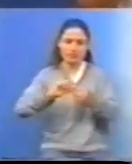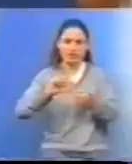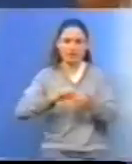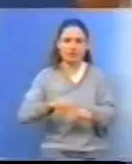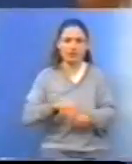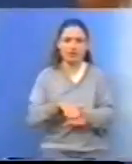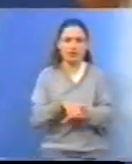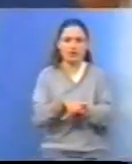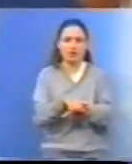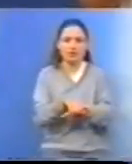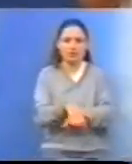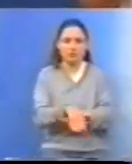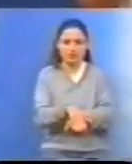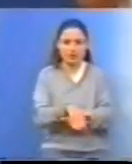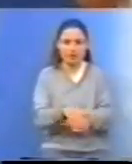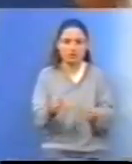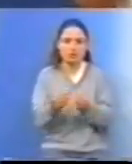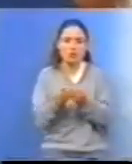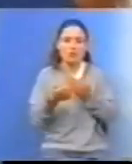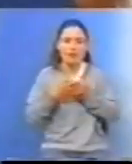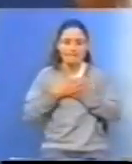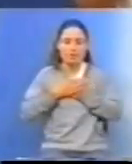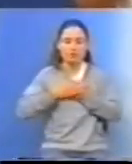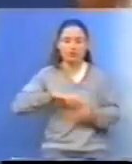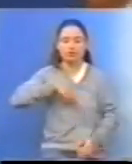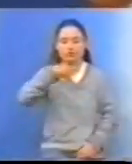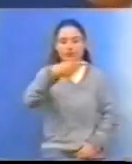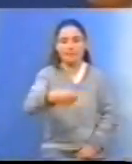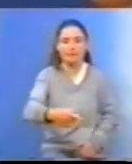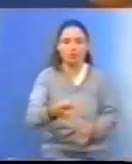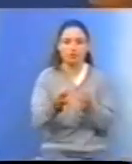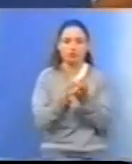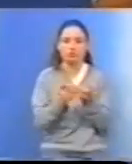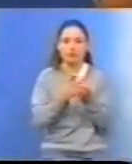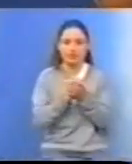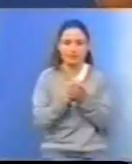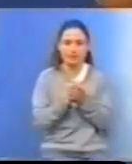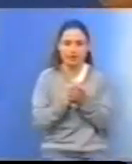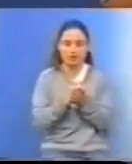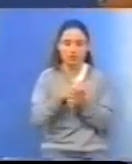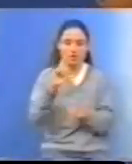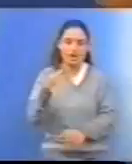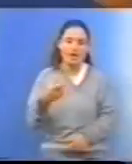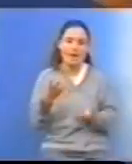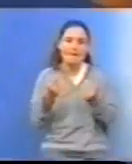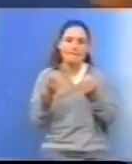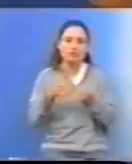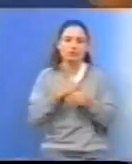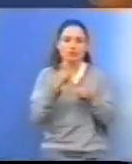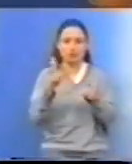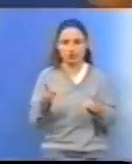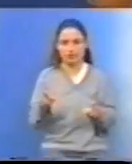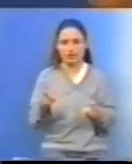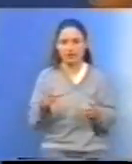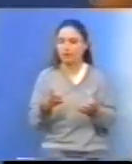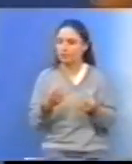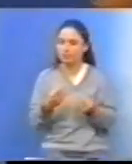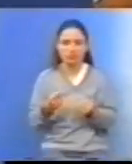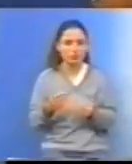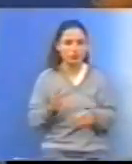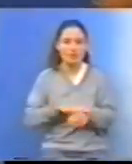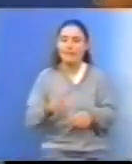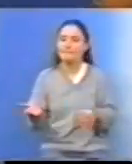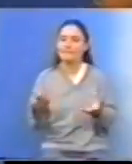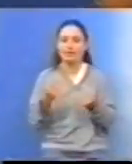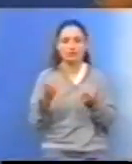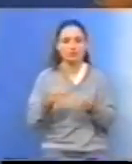purinho, purinho. Como eu queria que a Eliana até me visse, sem roupa, nu.